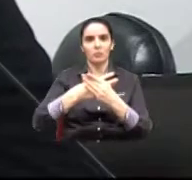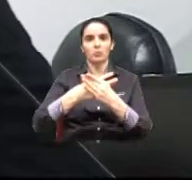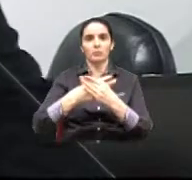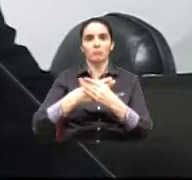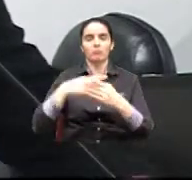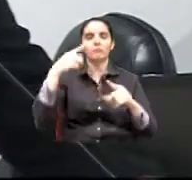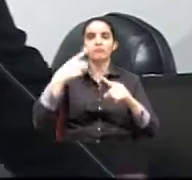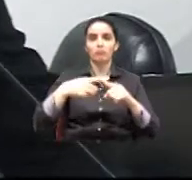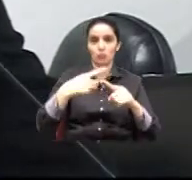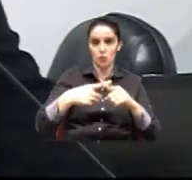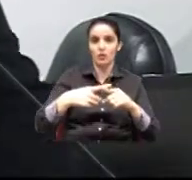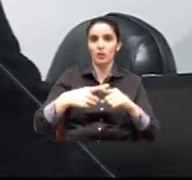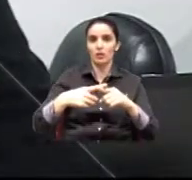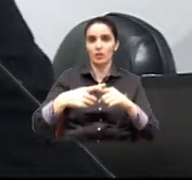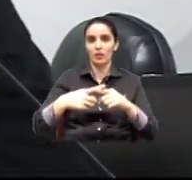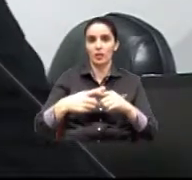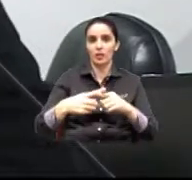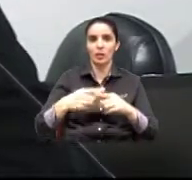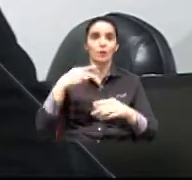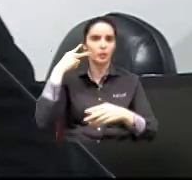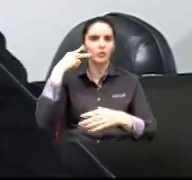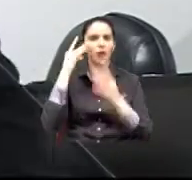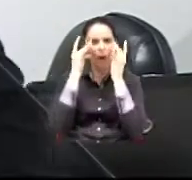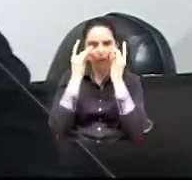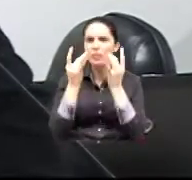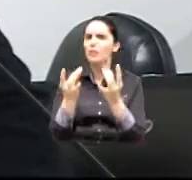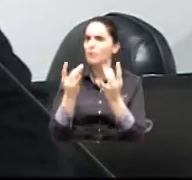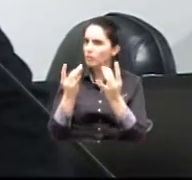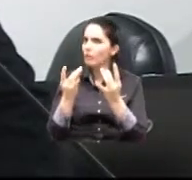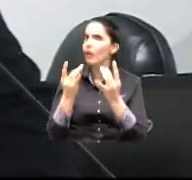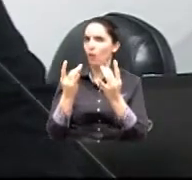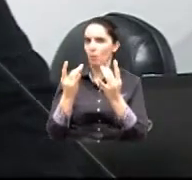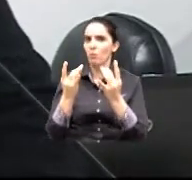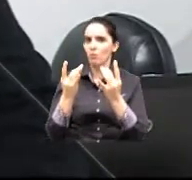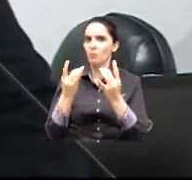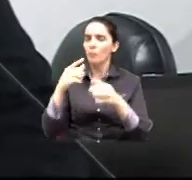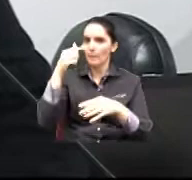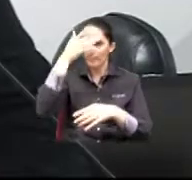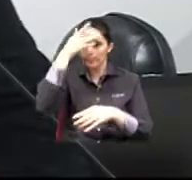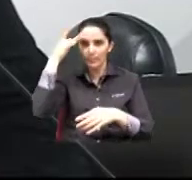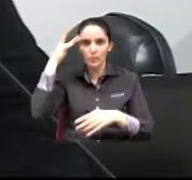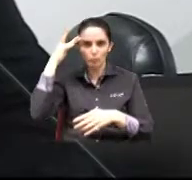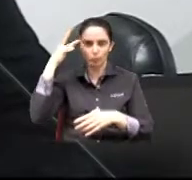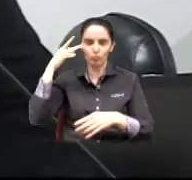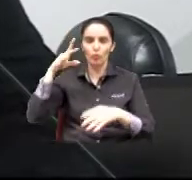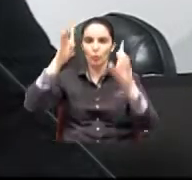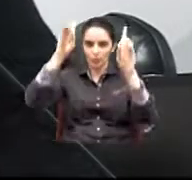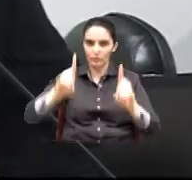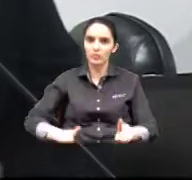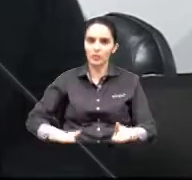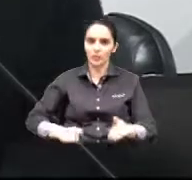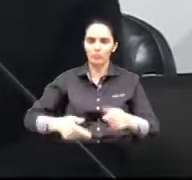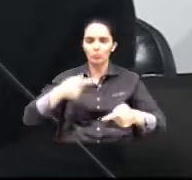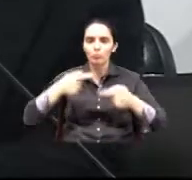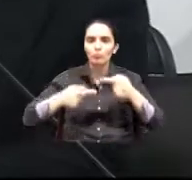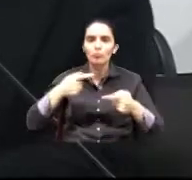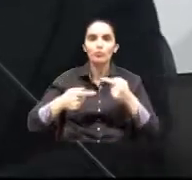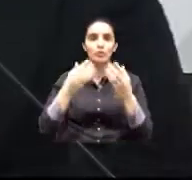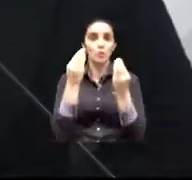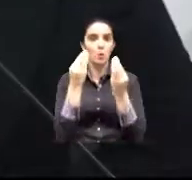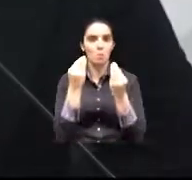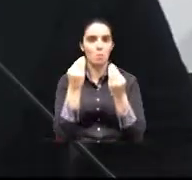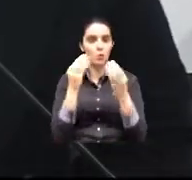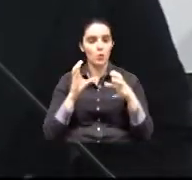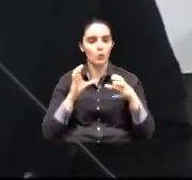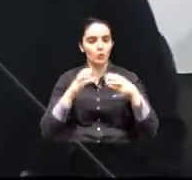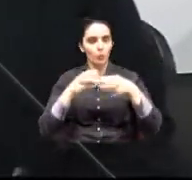nós temos os atentados para isso. A pessoa com deficiência, nós temos discutido muito na comissão, a